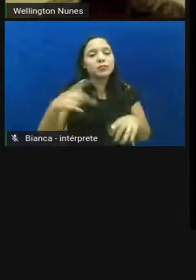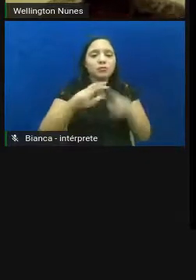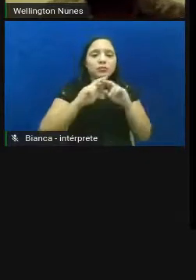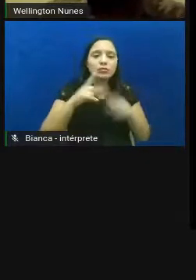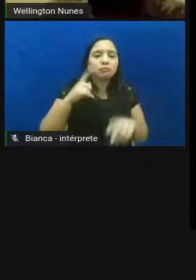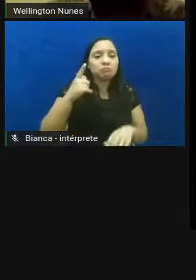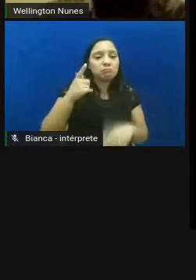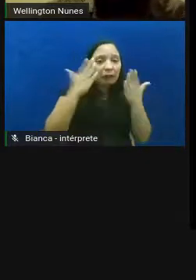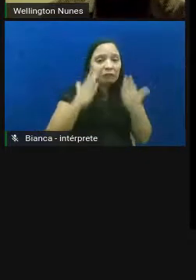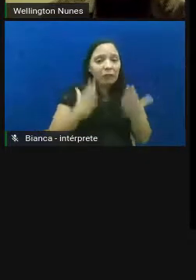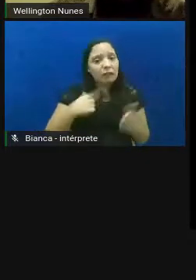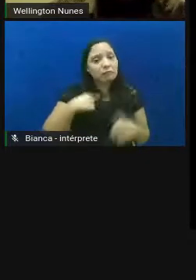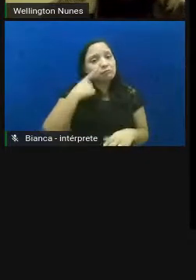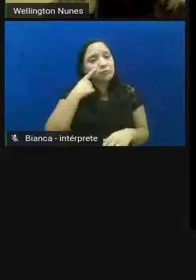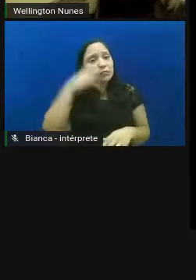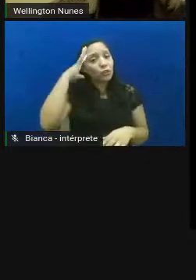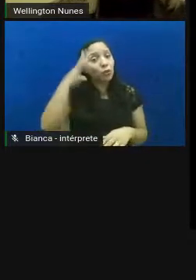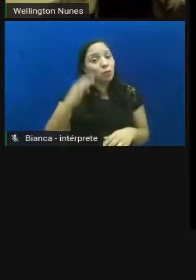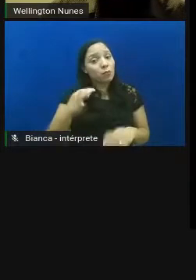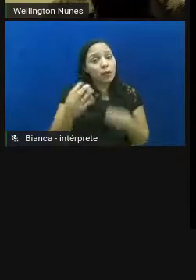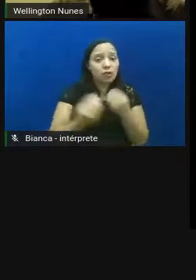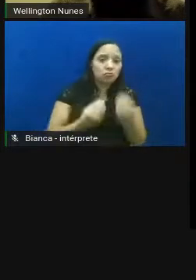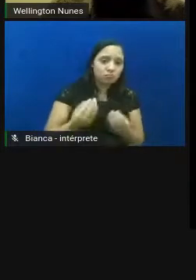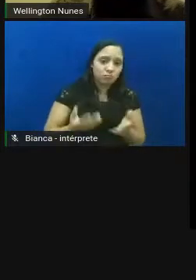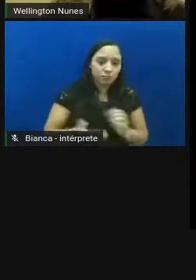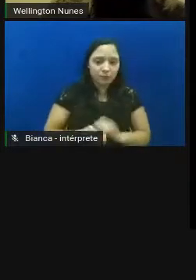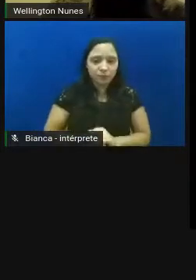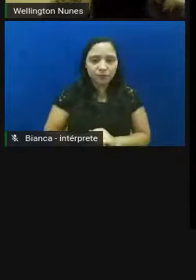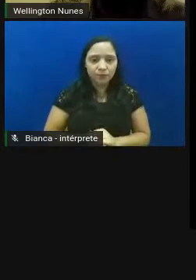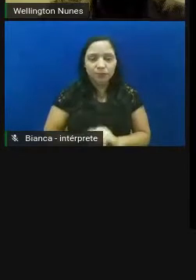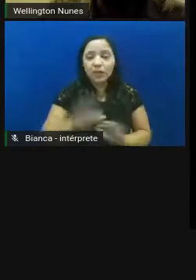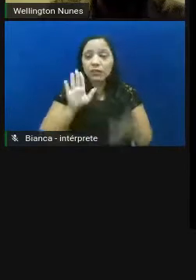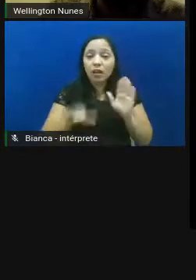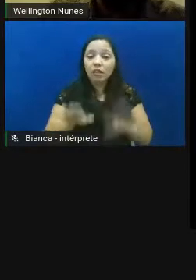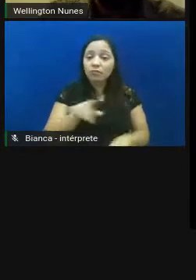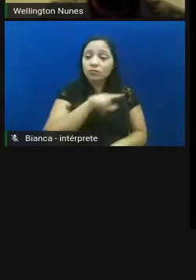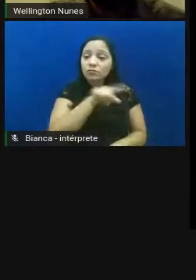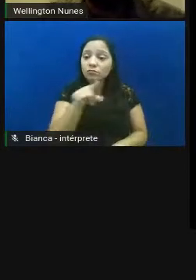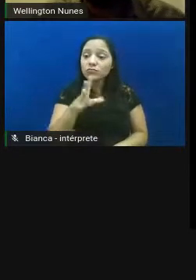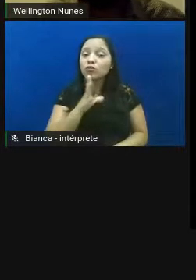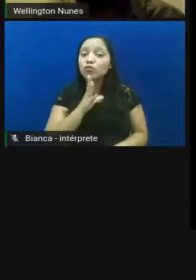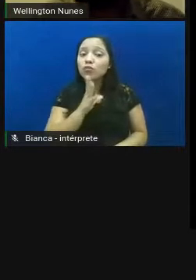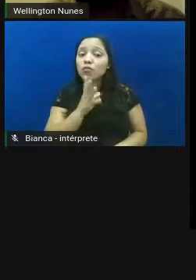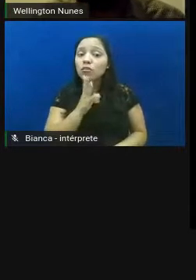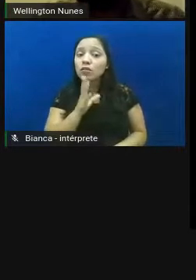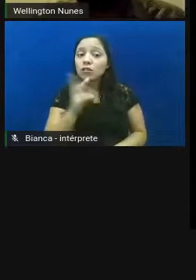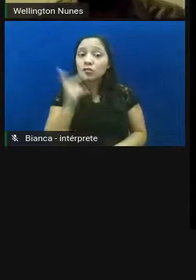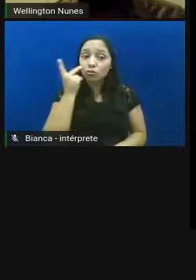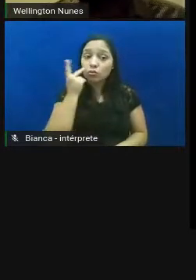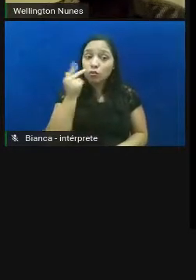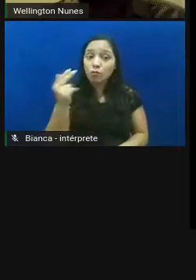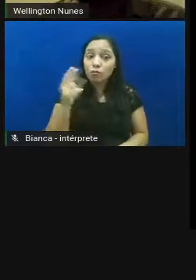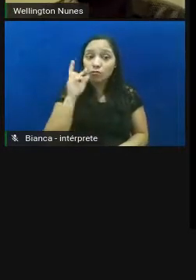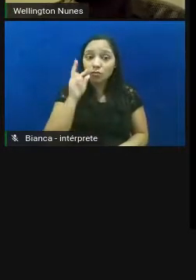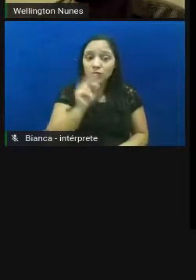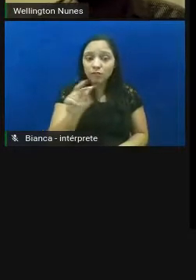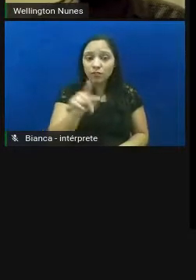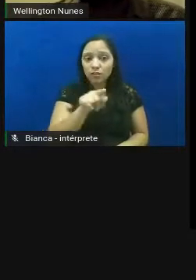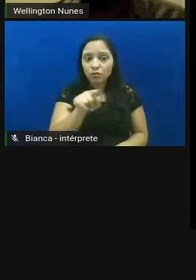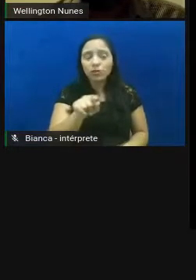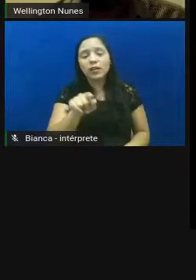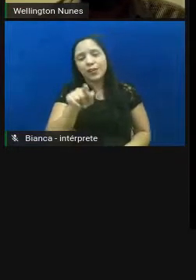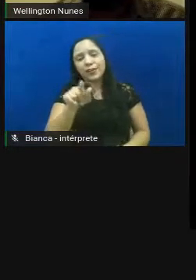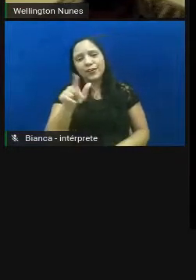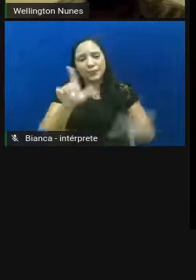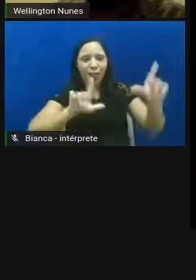Monitoramento climático, outra aplicação. Talvez aí vocês mais conheçam, porque é mais comum, né? Você está vendo o jornal, você vê a previsão do